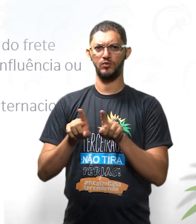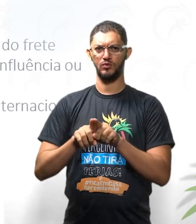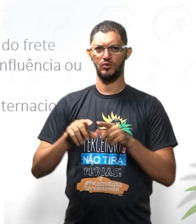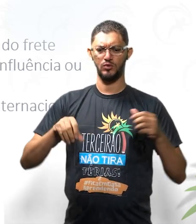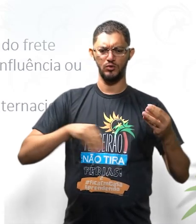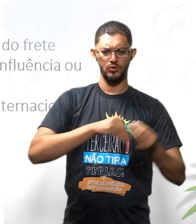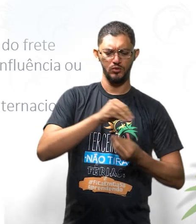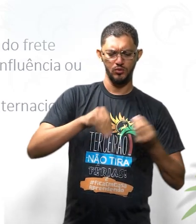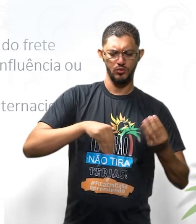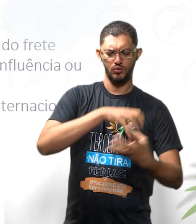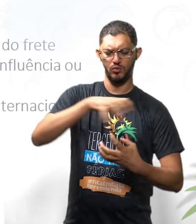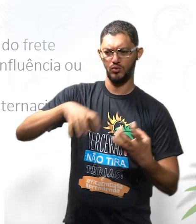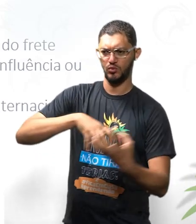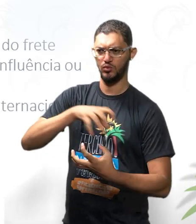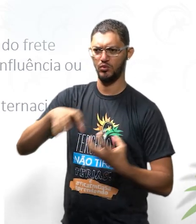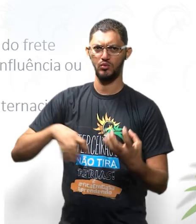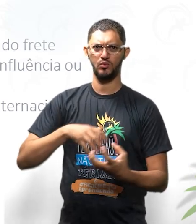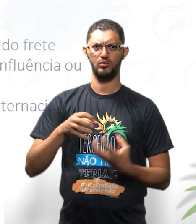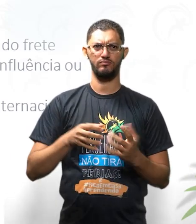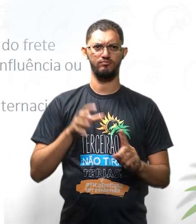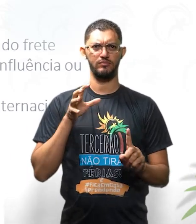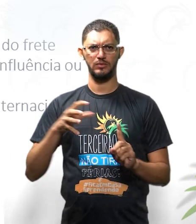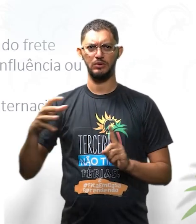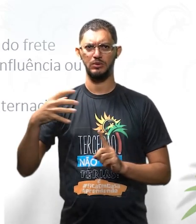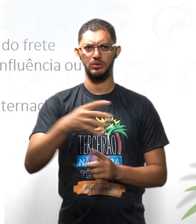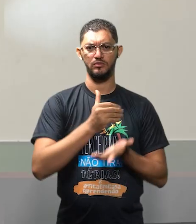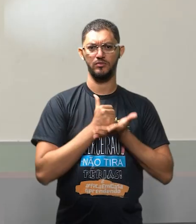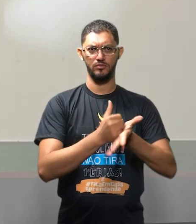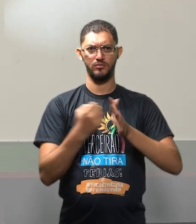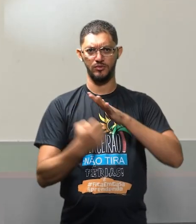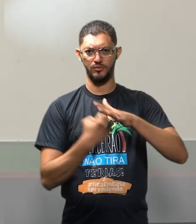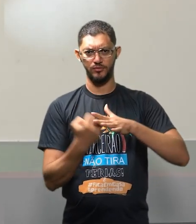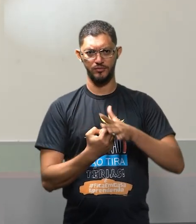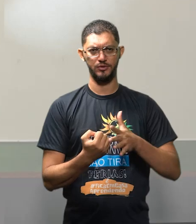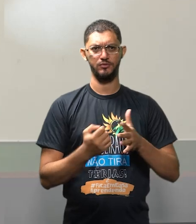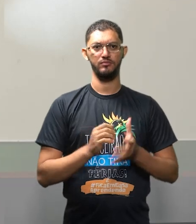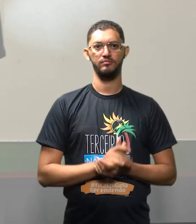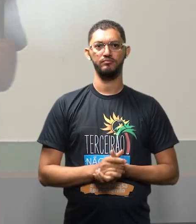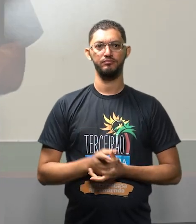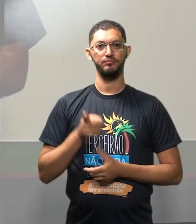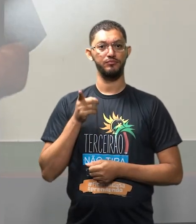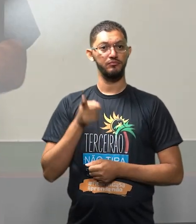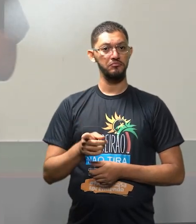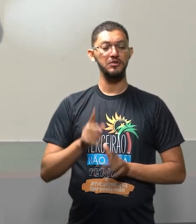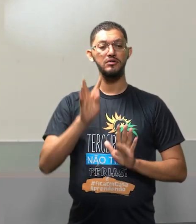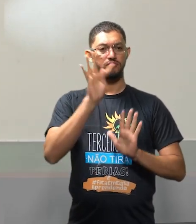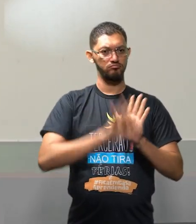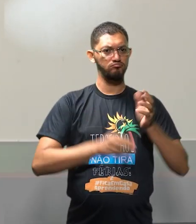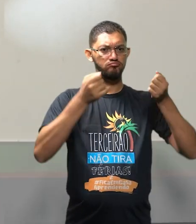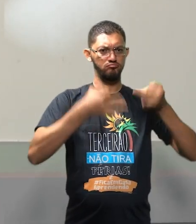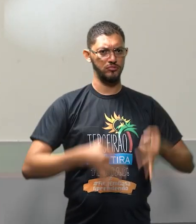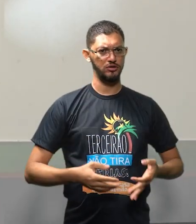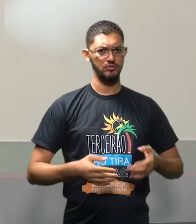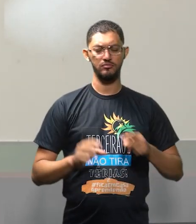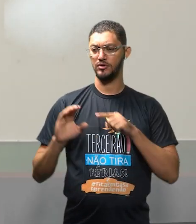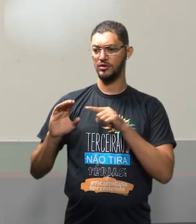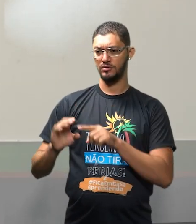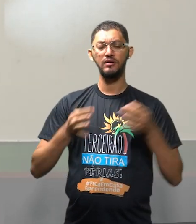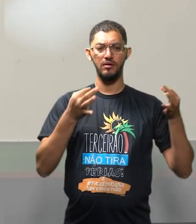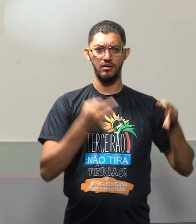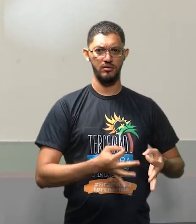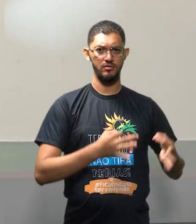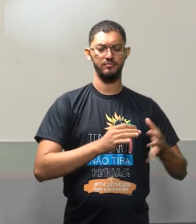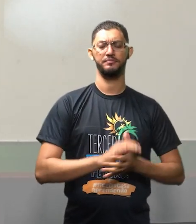mistura de greve e lockout, ou seja, influência ou apoio das empresas. É exatamente o que diz no texto. A letra C